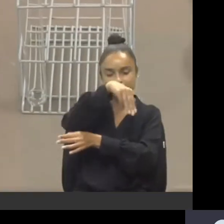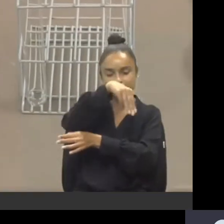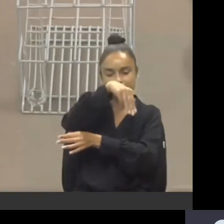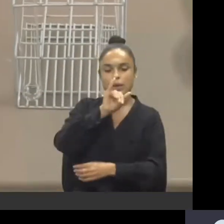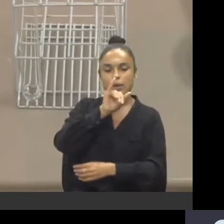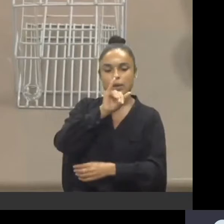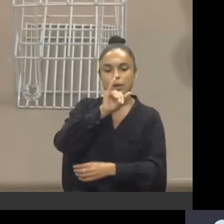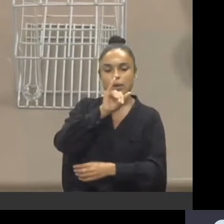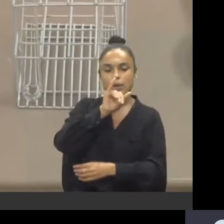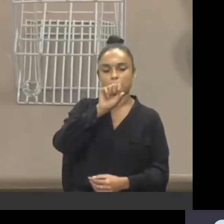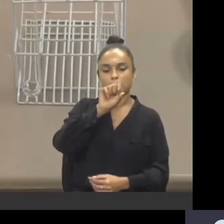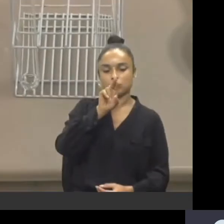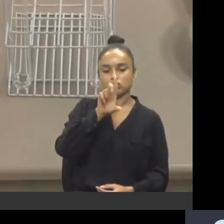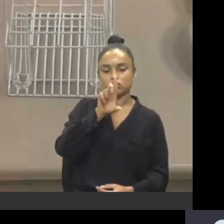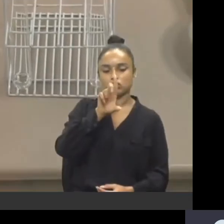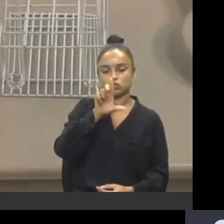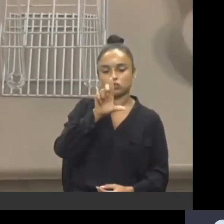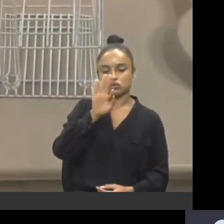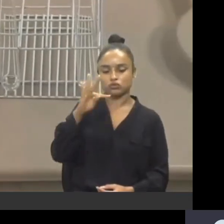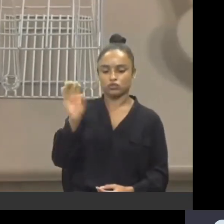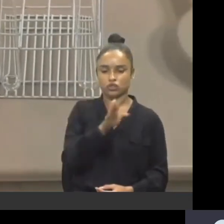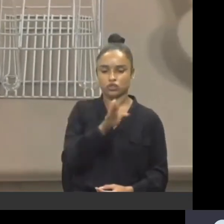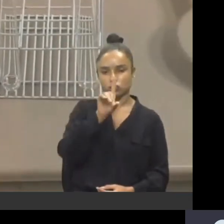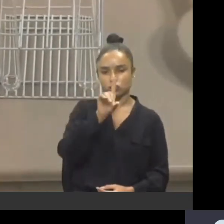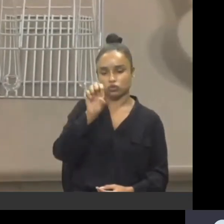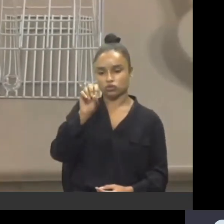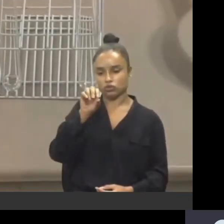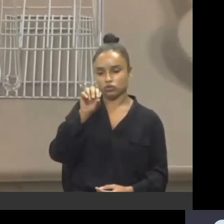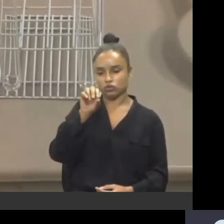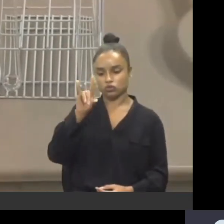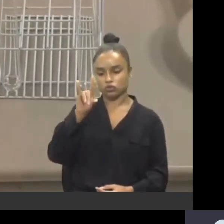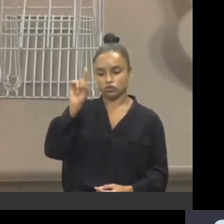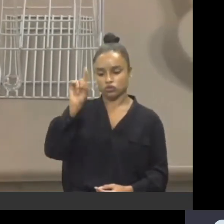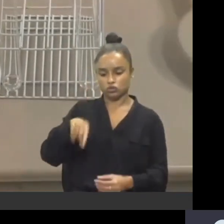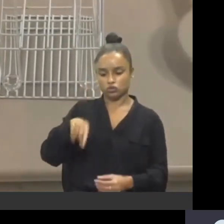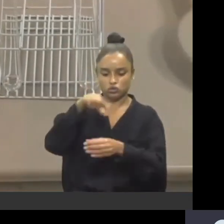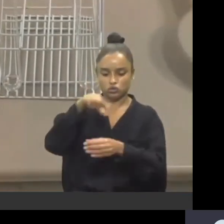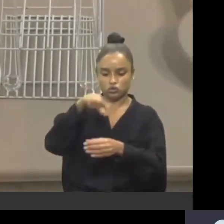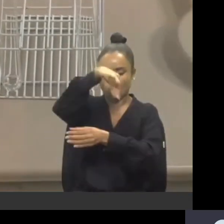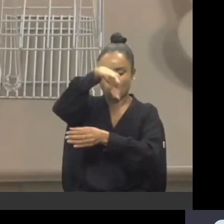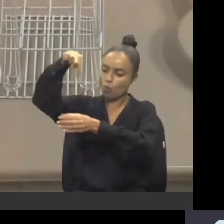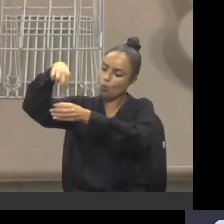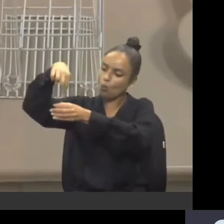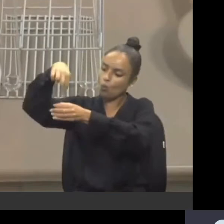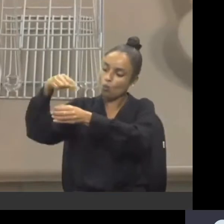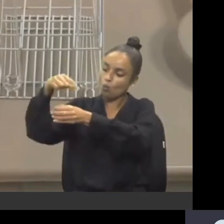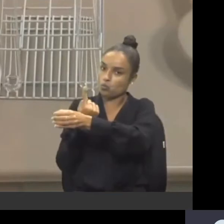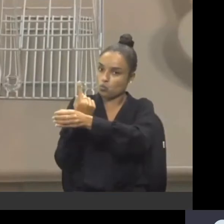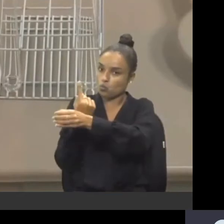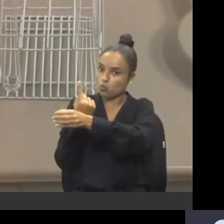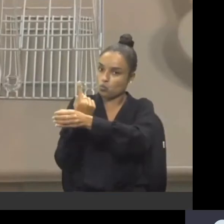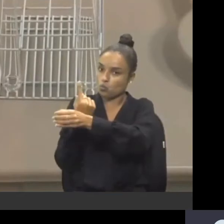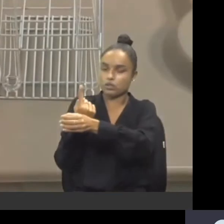de sódio nesse mesmo tubo 1. E vamos observar o que vai estar acontecendo. Nós vamos agitar o tubo de